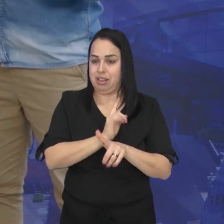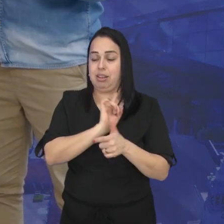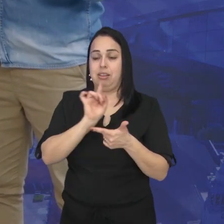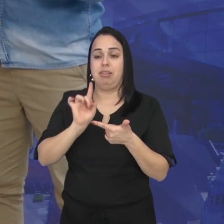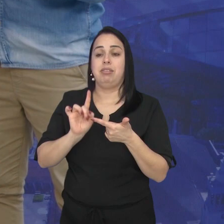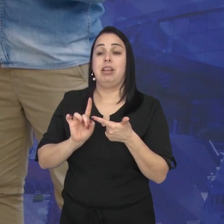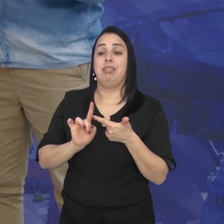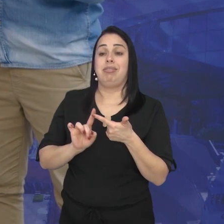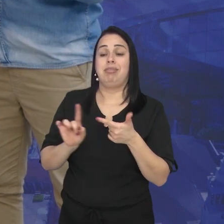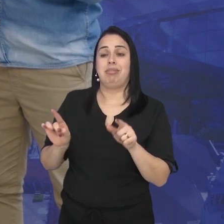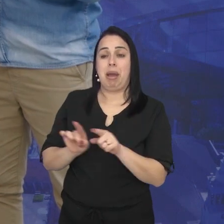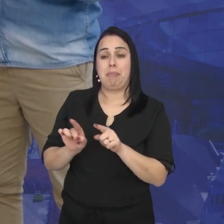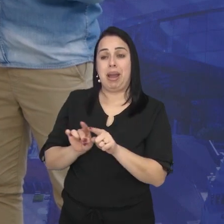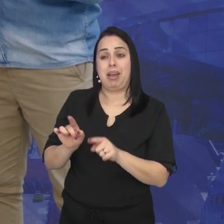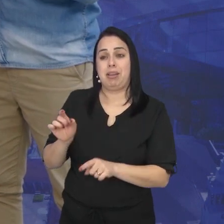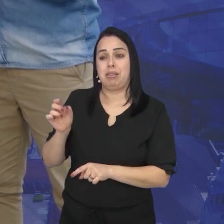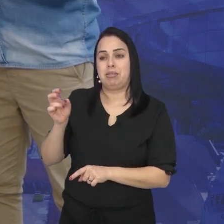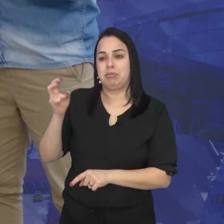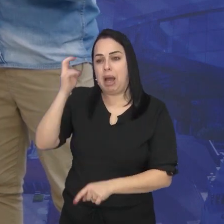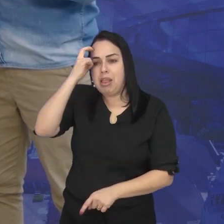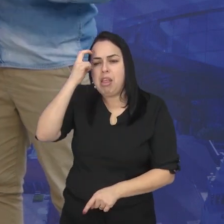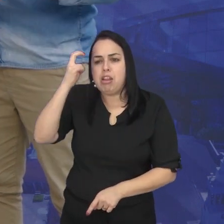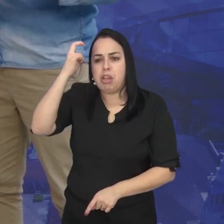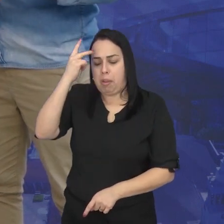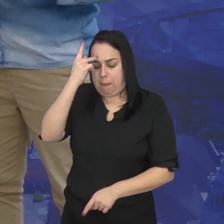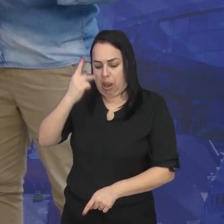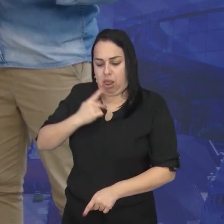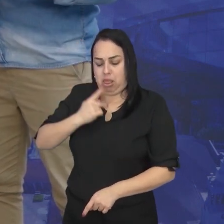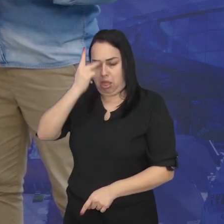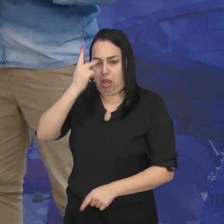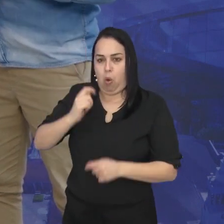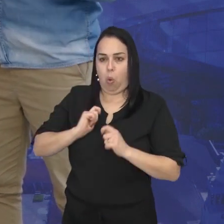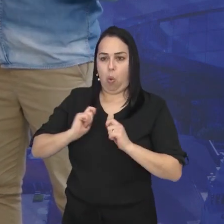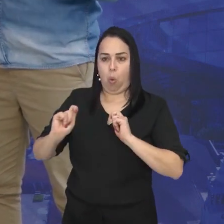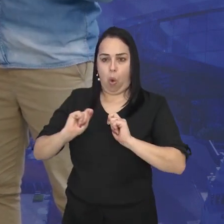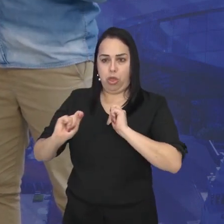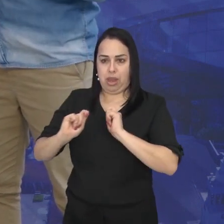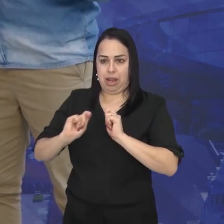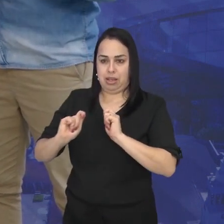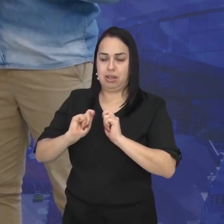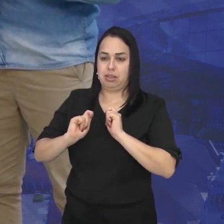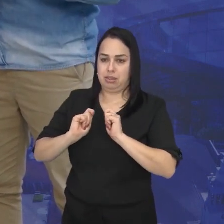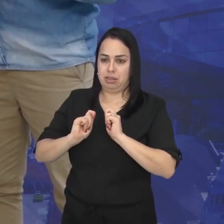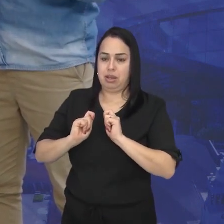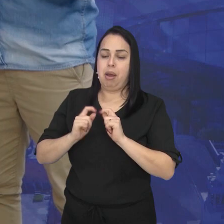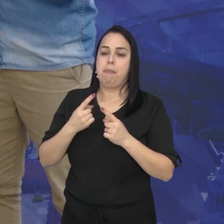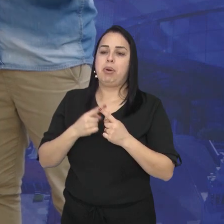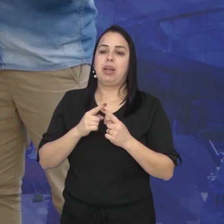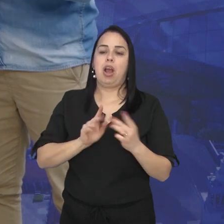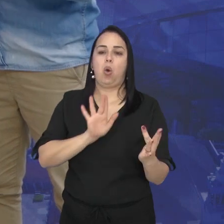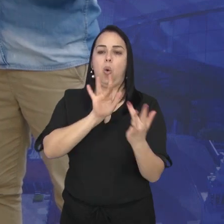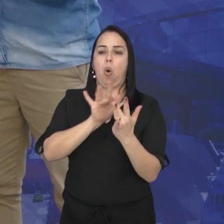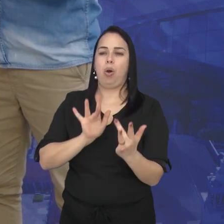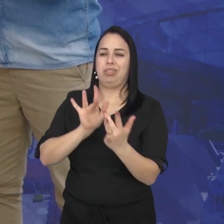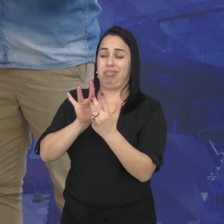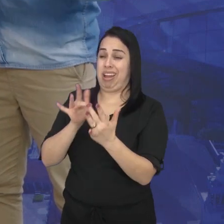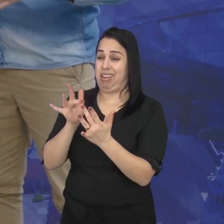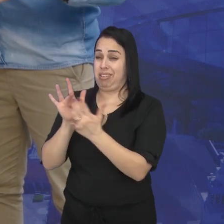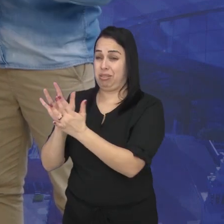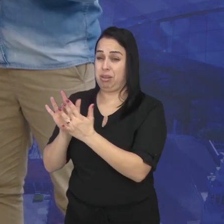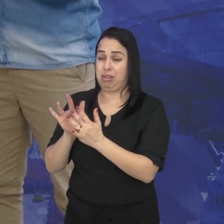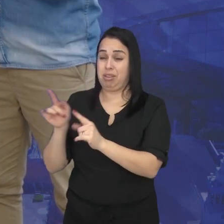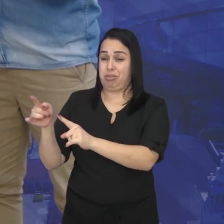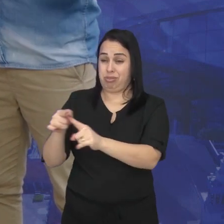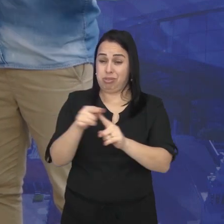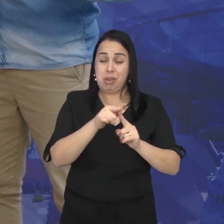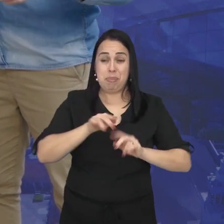mas também exige uma inteligência interpessoal muito grande, né, porque ele a todo momento está lidando com outras